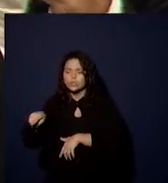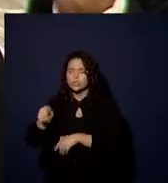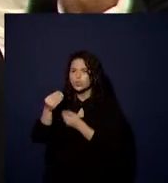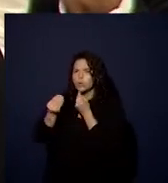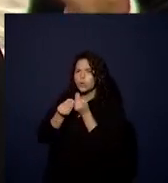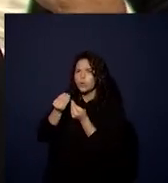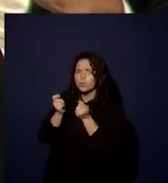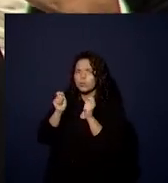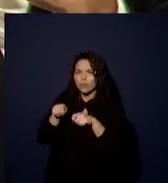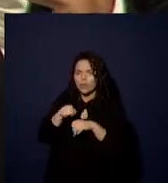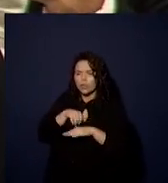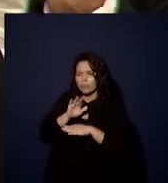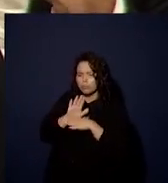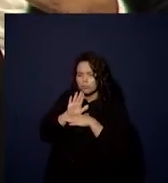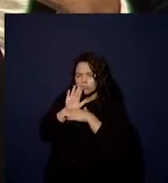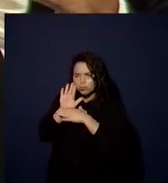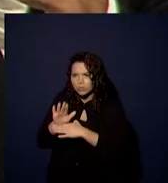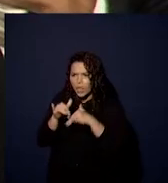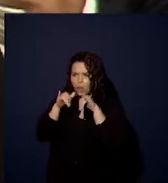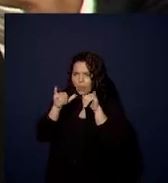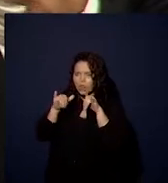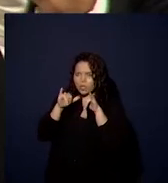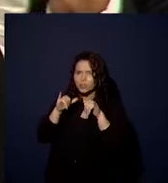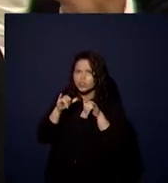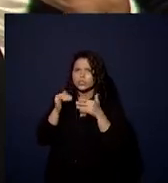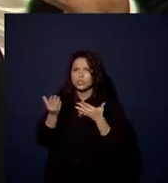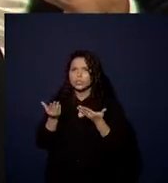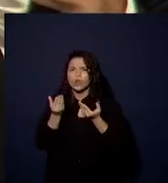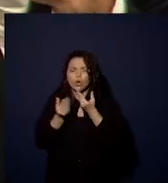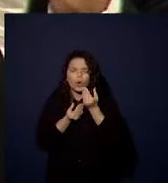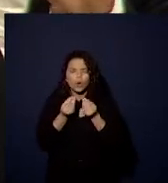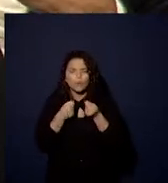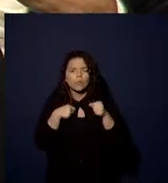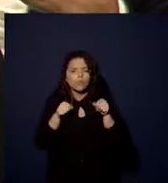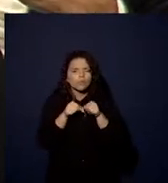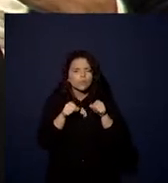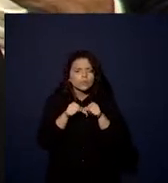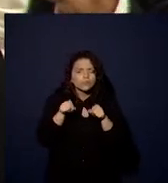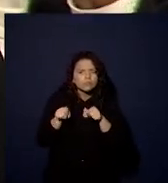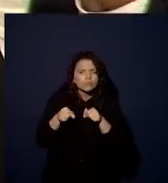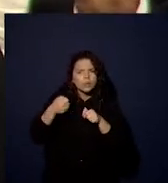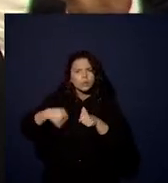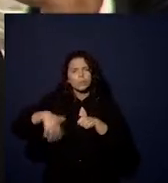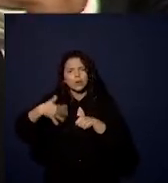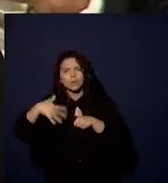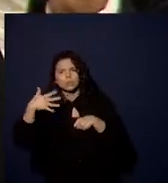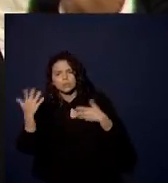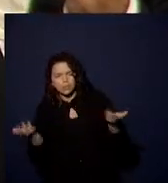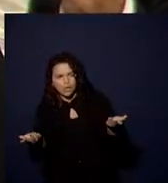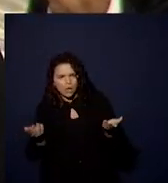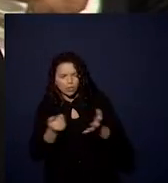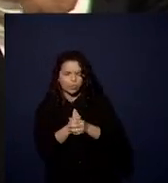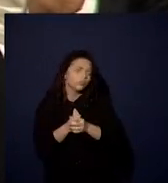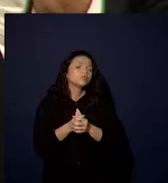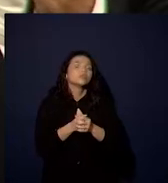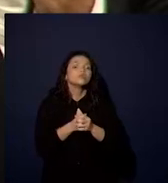cadeia de suprimento da energia tá tão mais cara né para fazer novas plantas